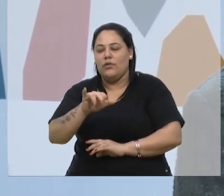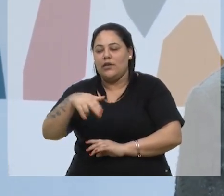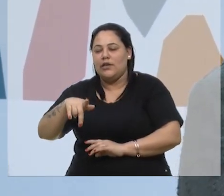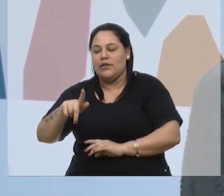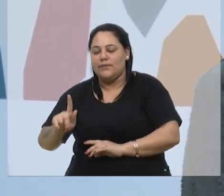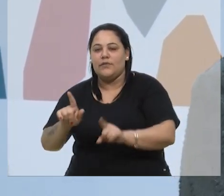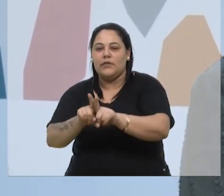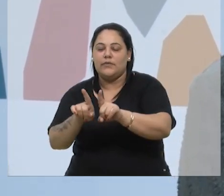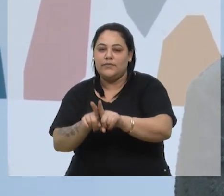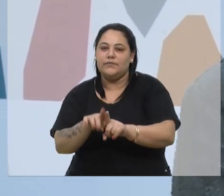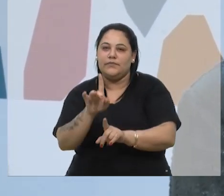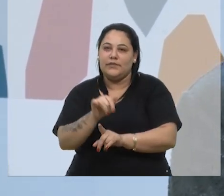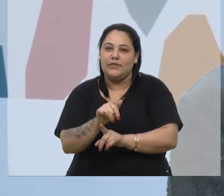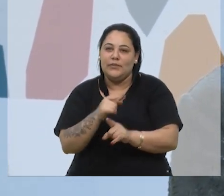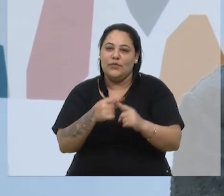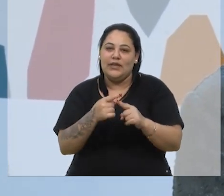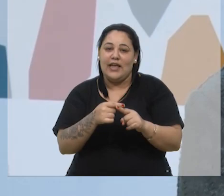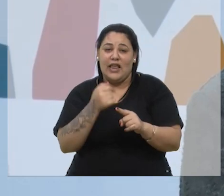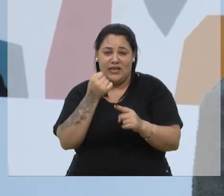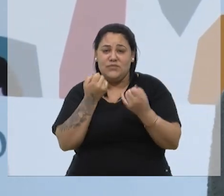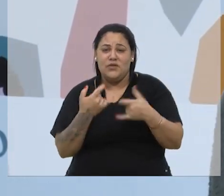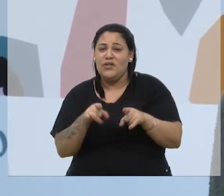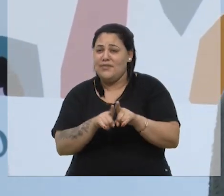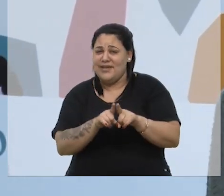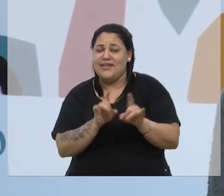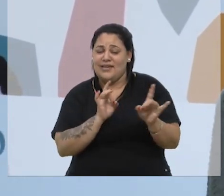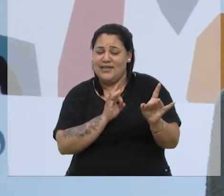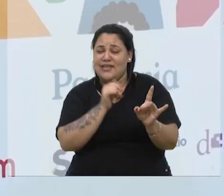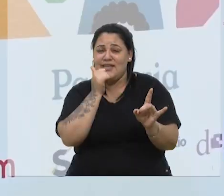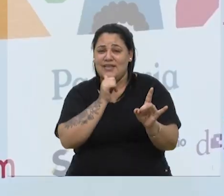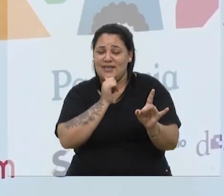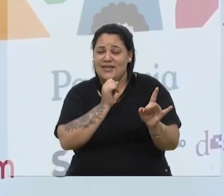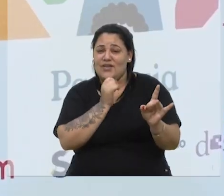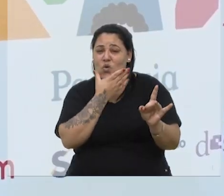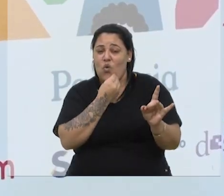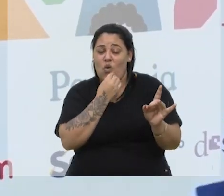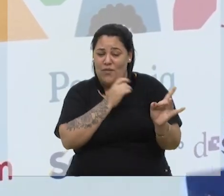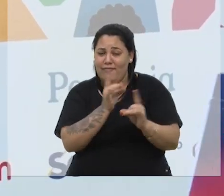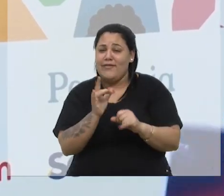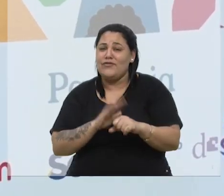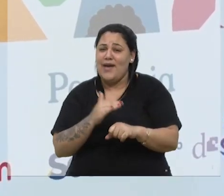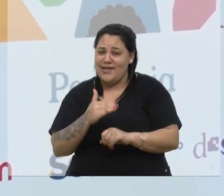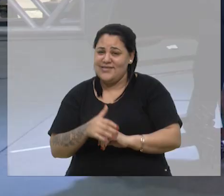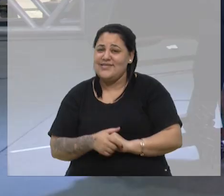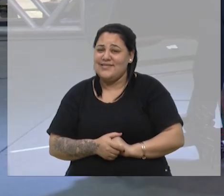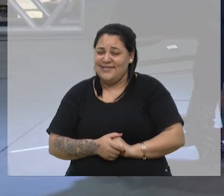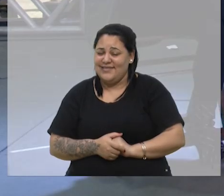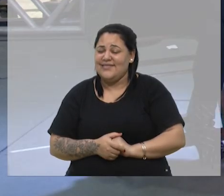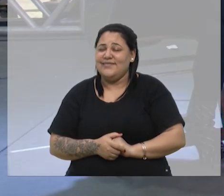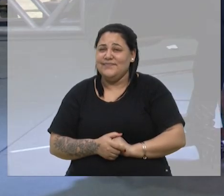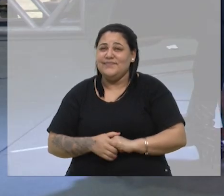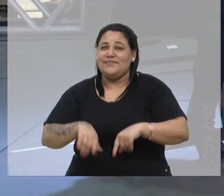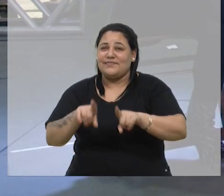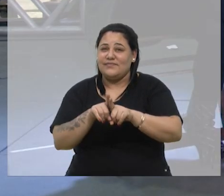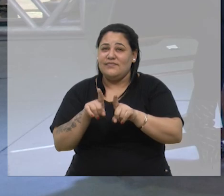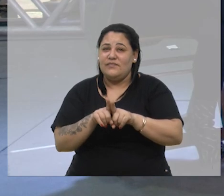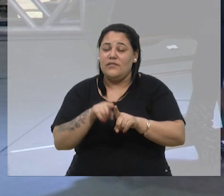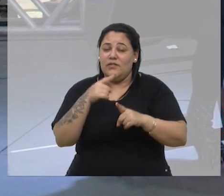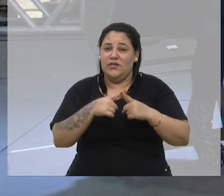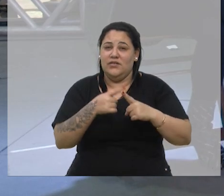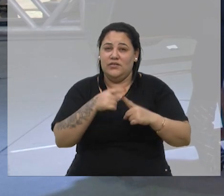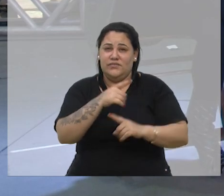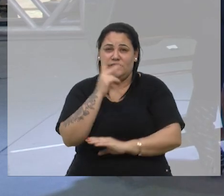isso. Um conto, por exemplo, aquele lá aquele do meio-dia, como é?